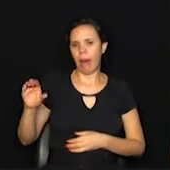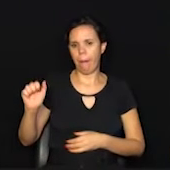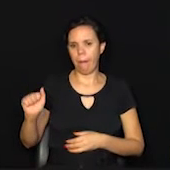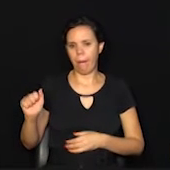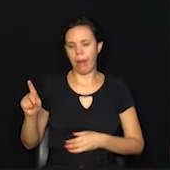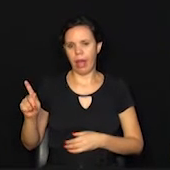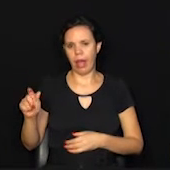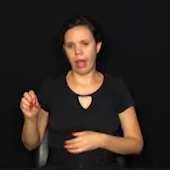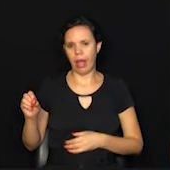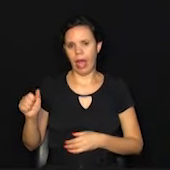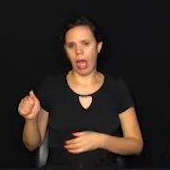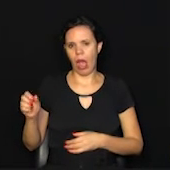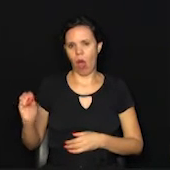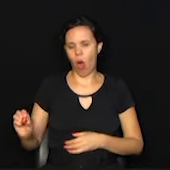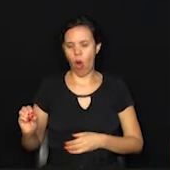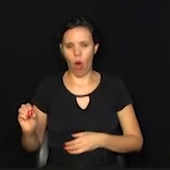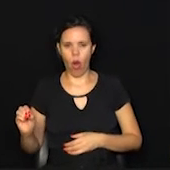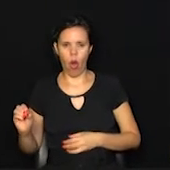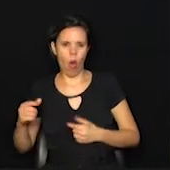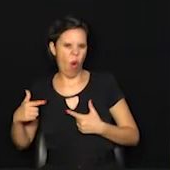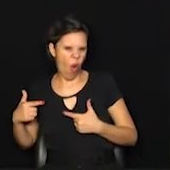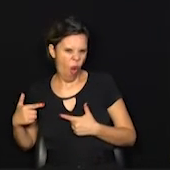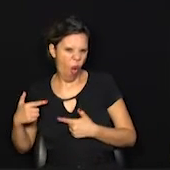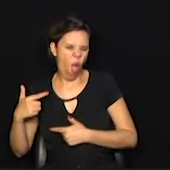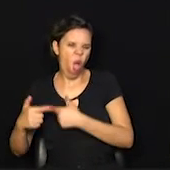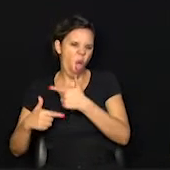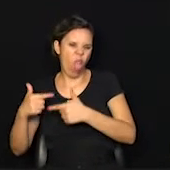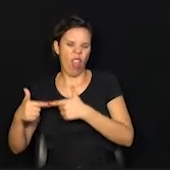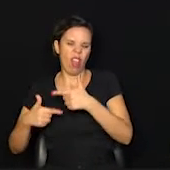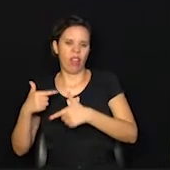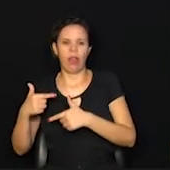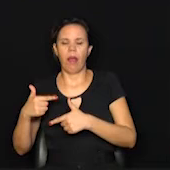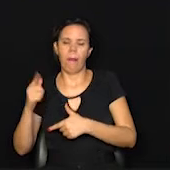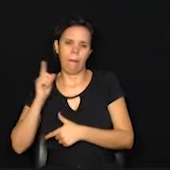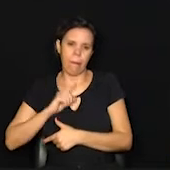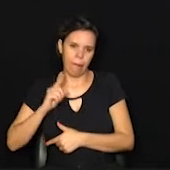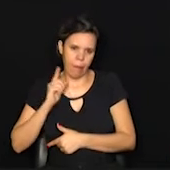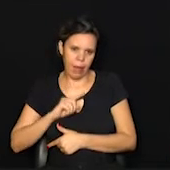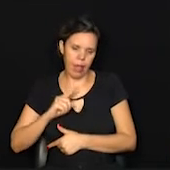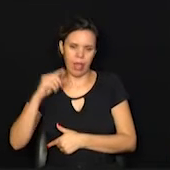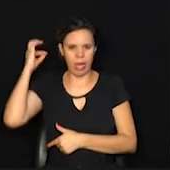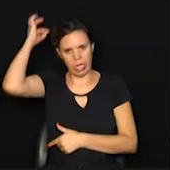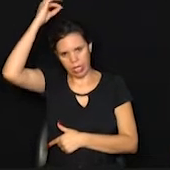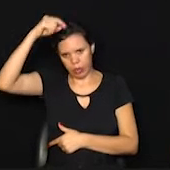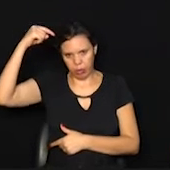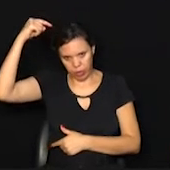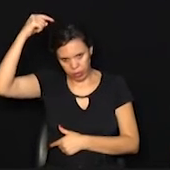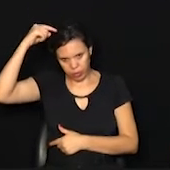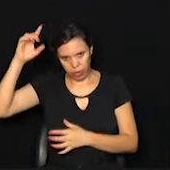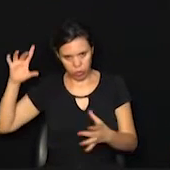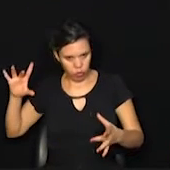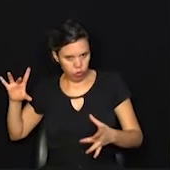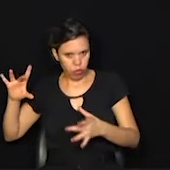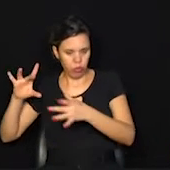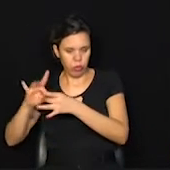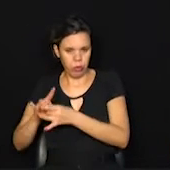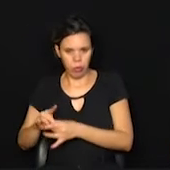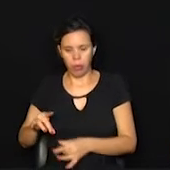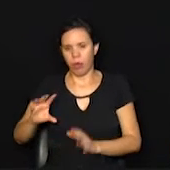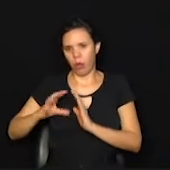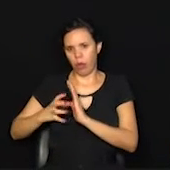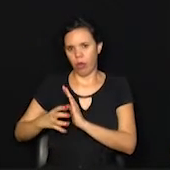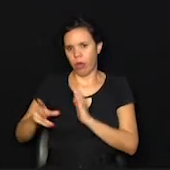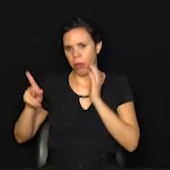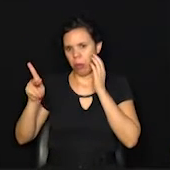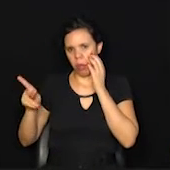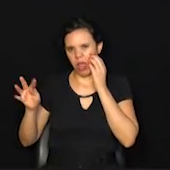na região da fronteira entre Minas e Espírito Santo né no caso feita por gente que tinha vínculos com PTB é com